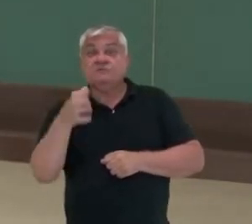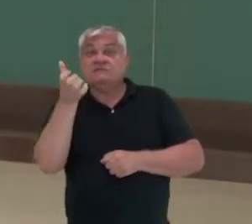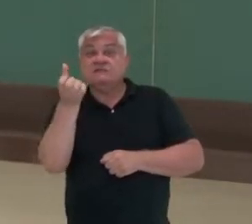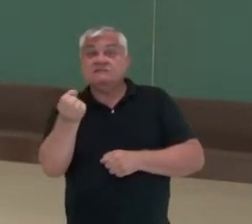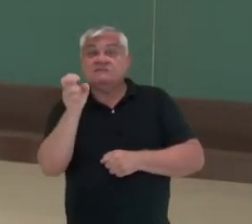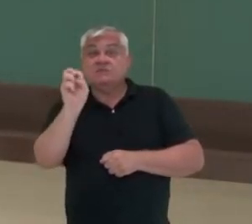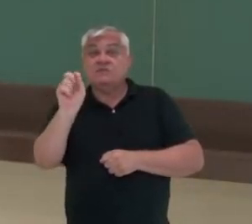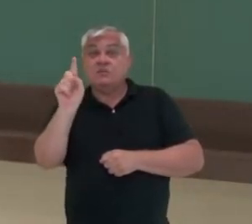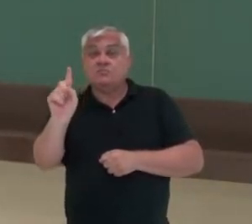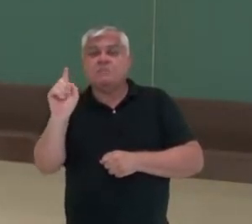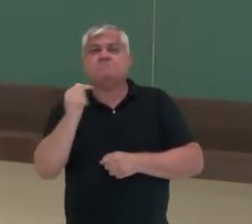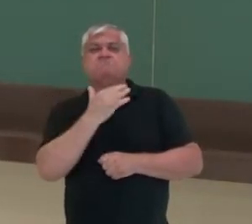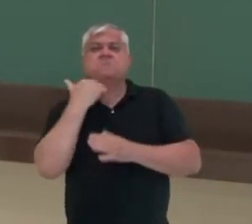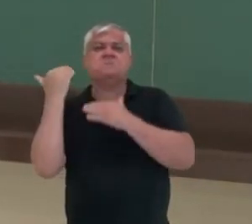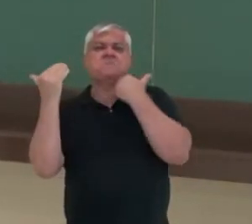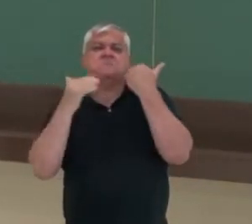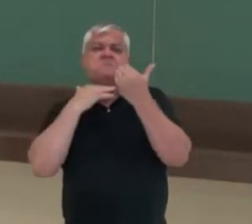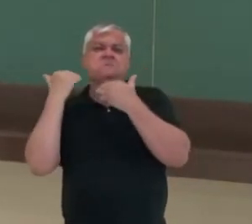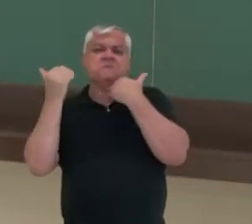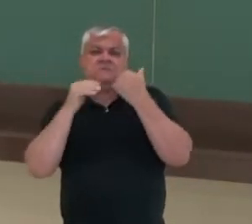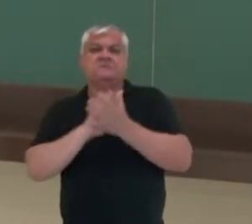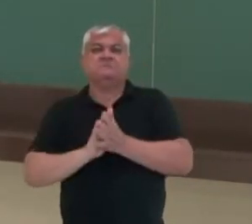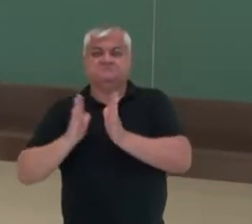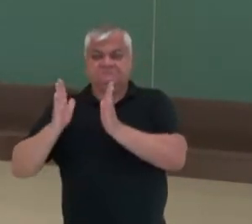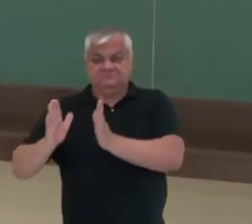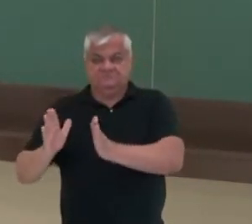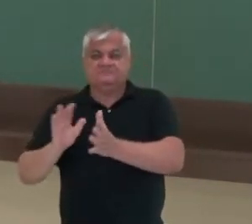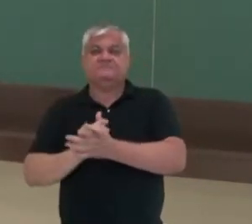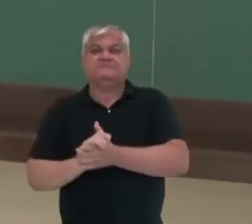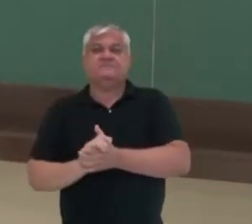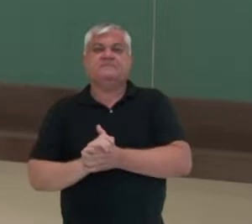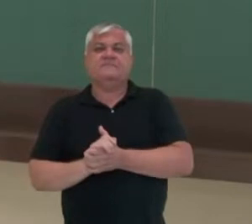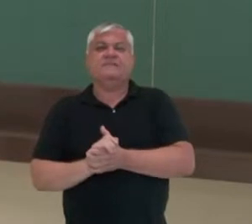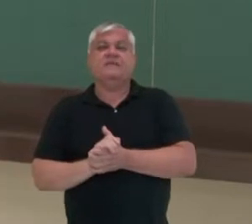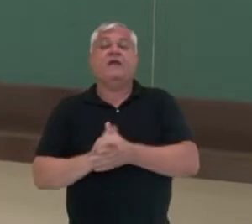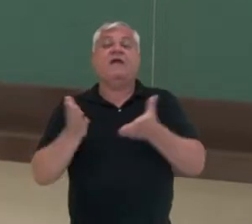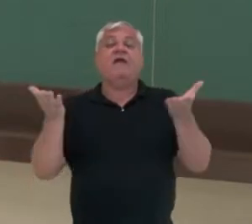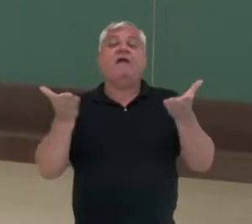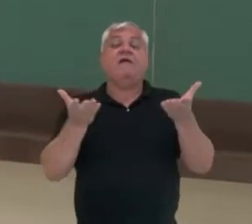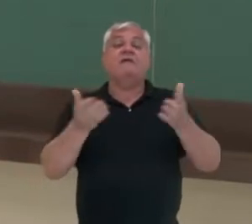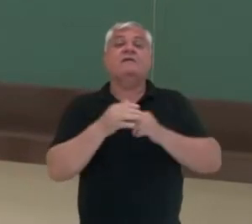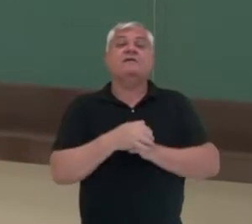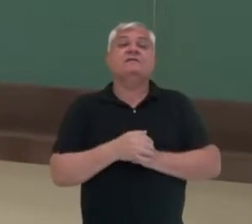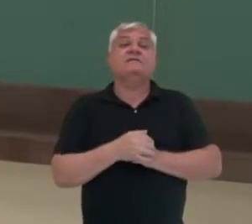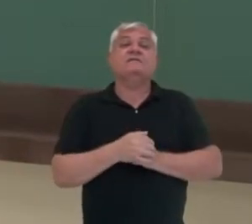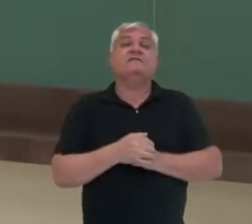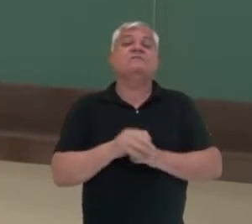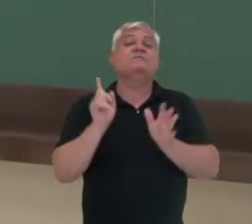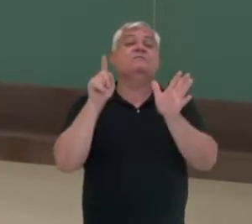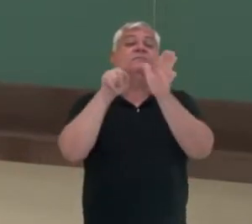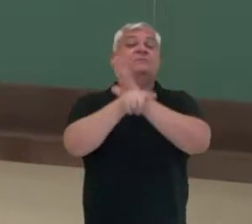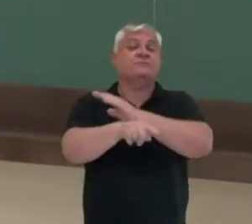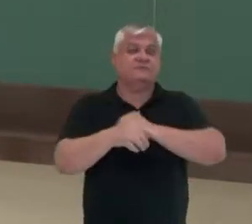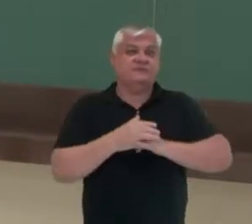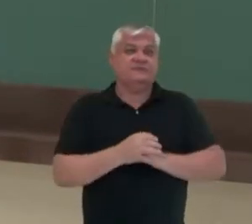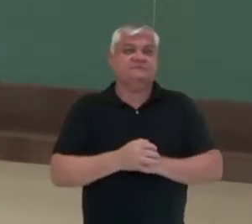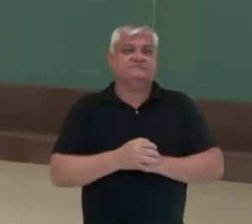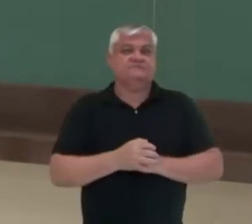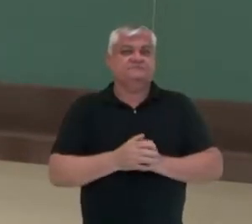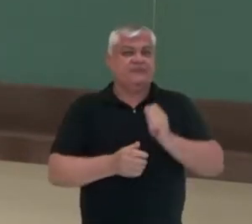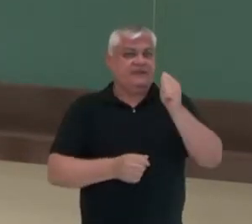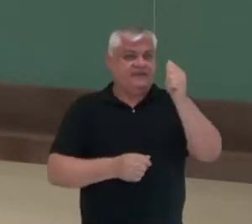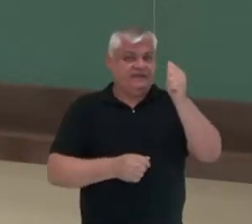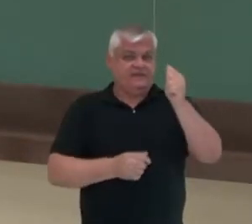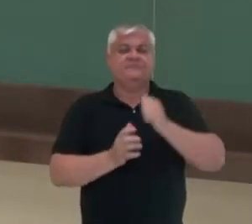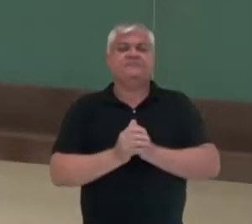38.651 mortes naquele ano, tá bom? Então tá joia. Agora, né? O que que eu vou perguntar aí para vocês? Olha só.